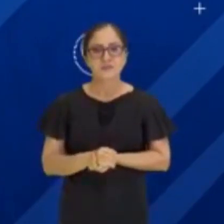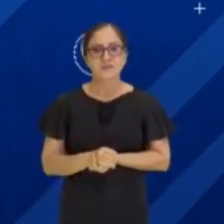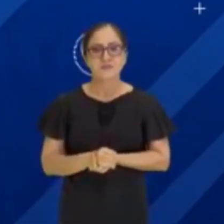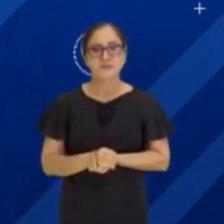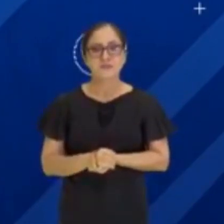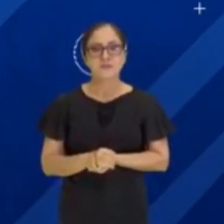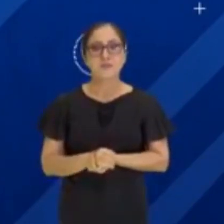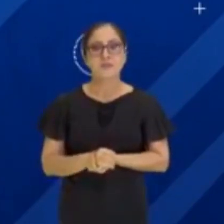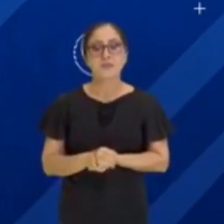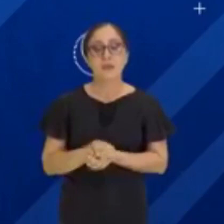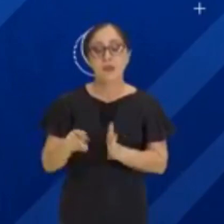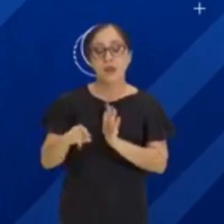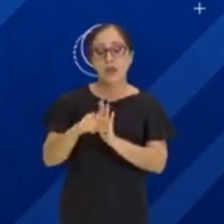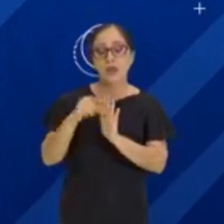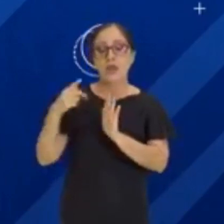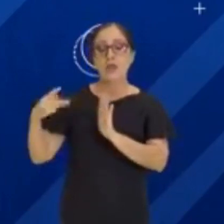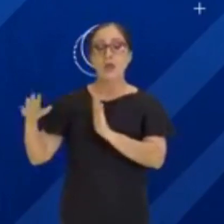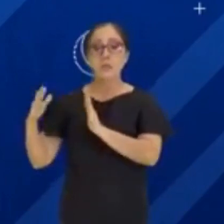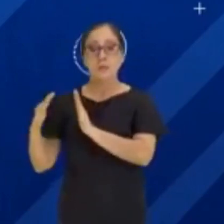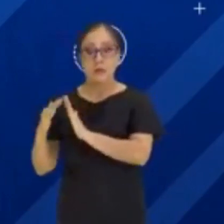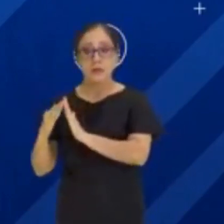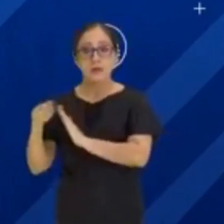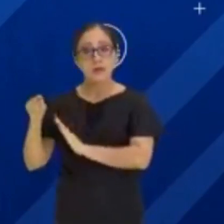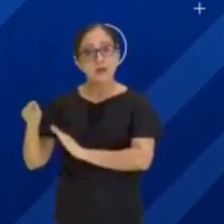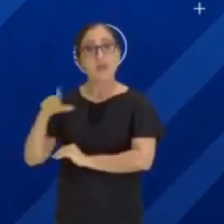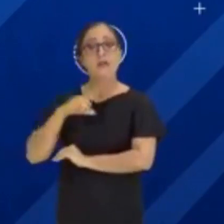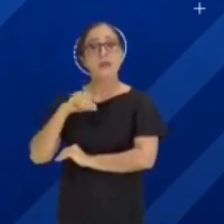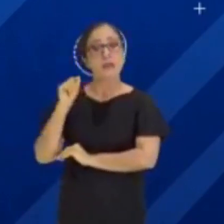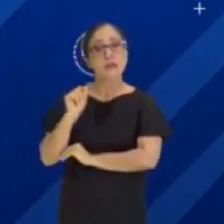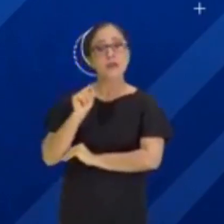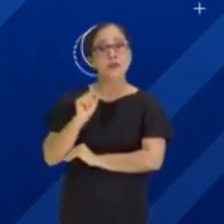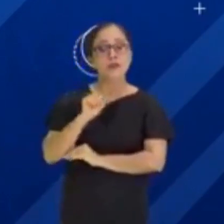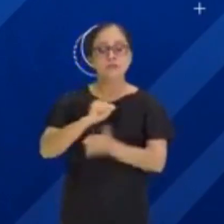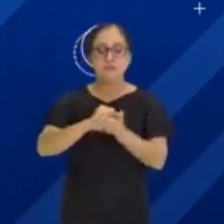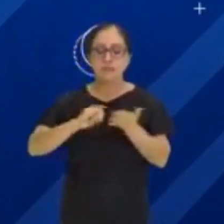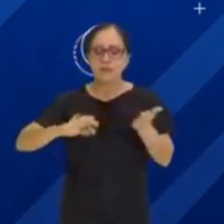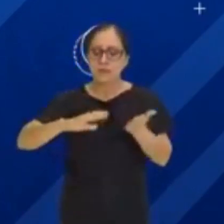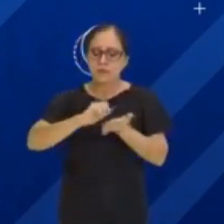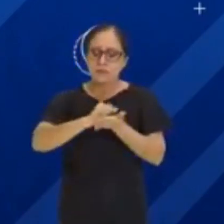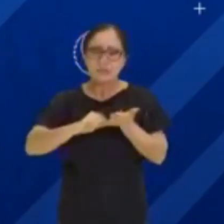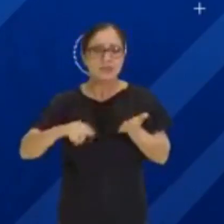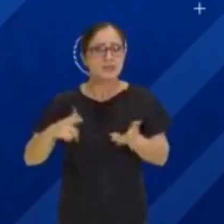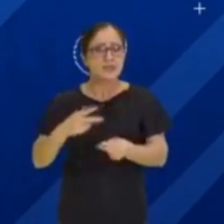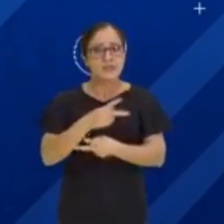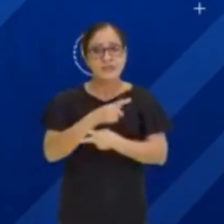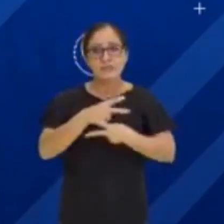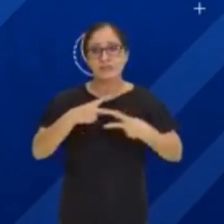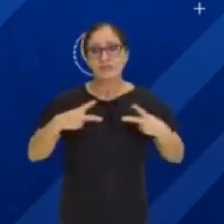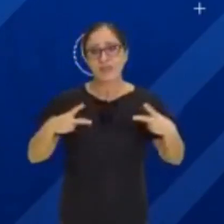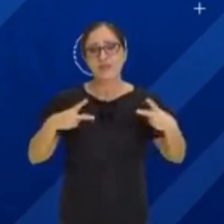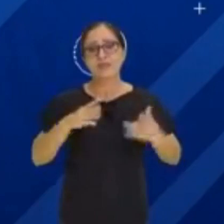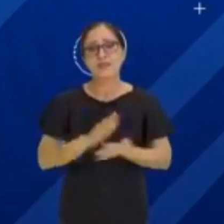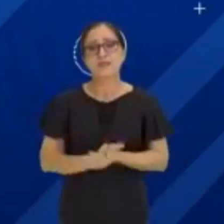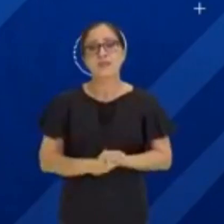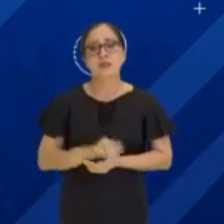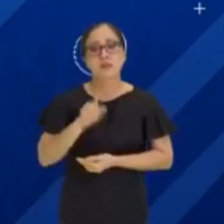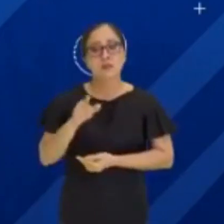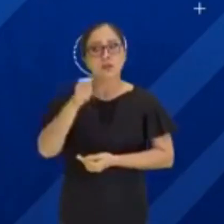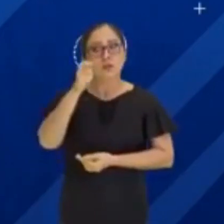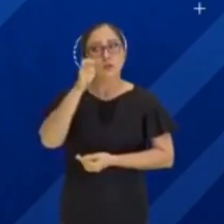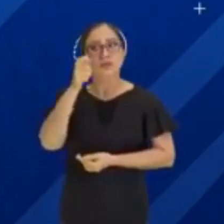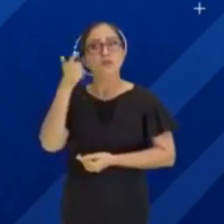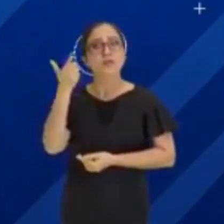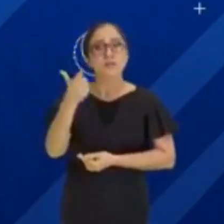www.seduc.pa.gov.br, na aba Para Casa. Lá, você pode fazer vários exercícios online. Você pode rever as